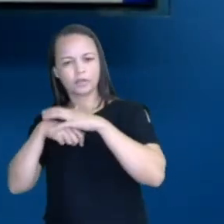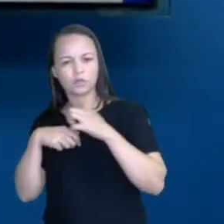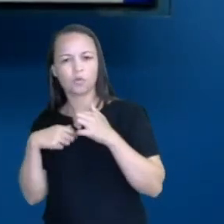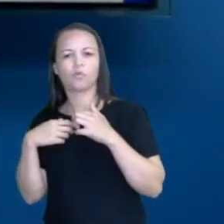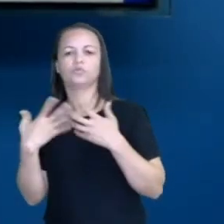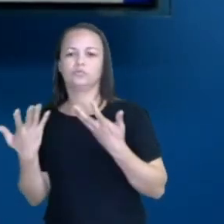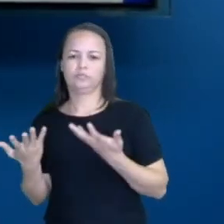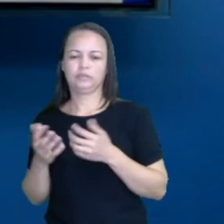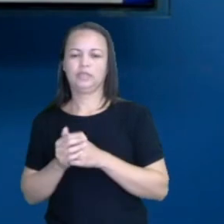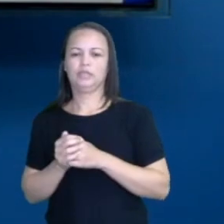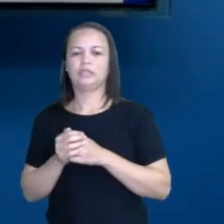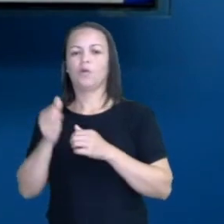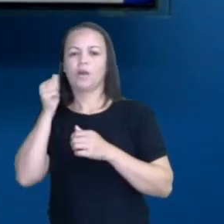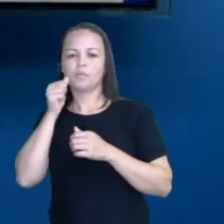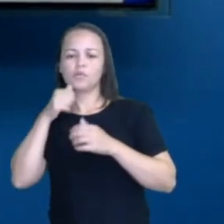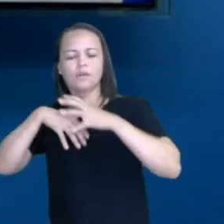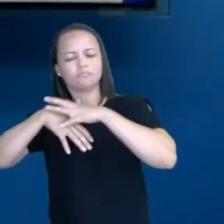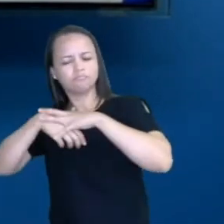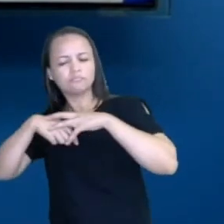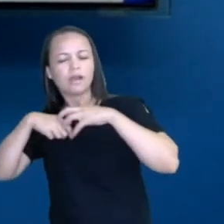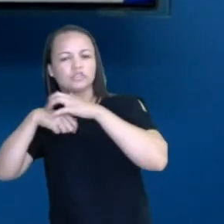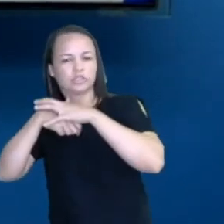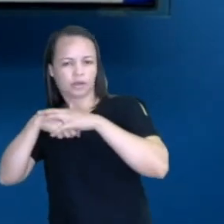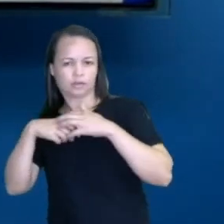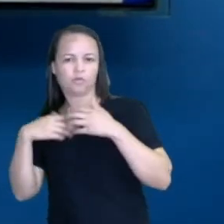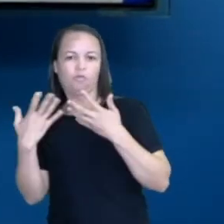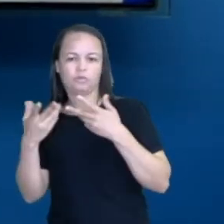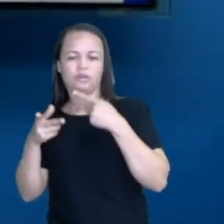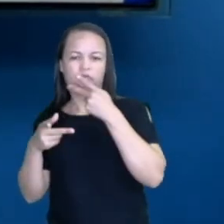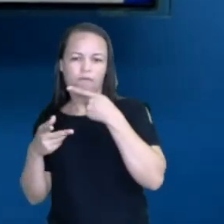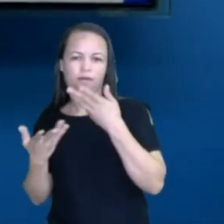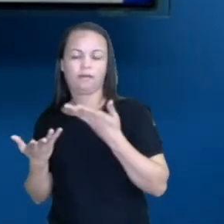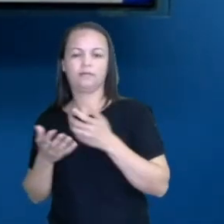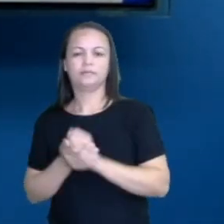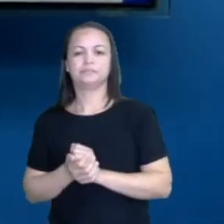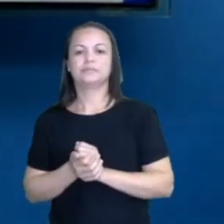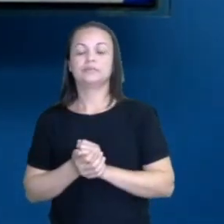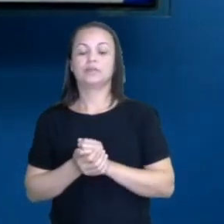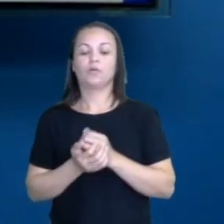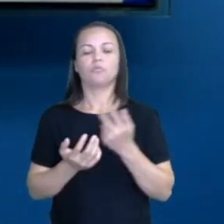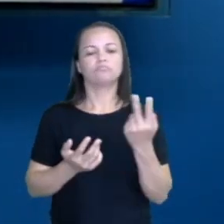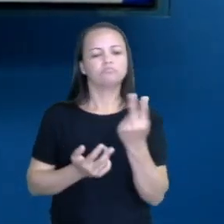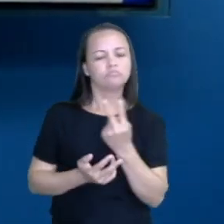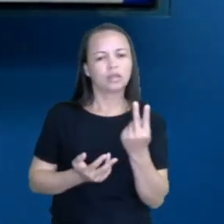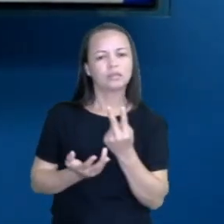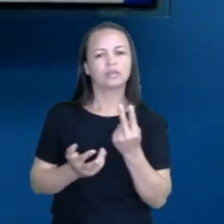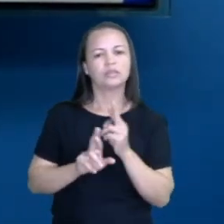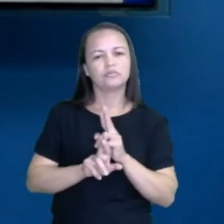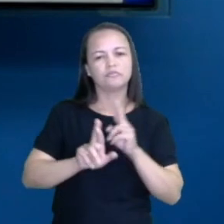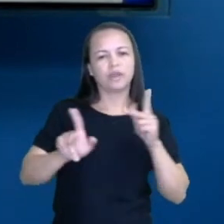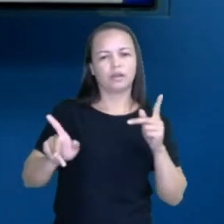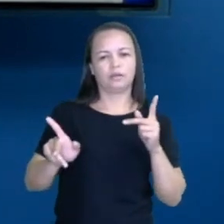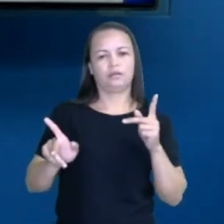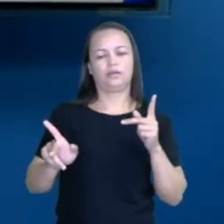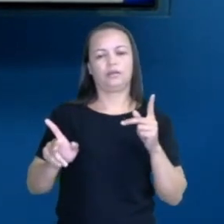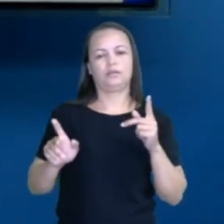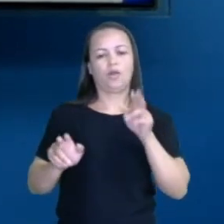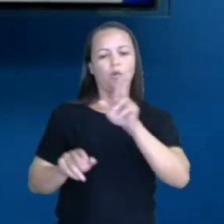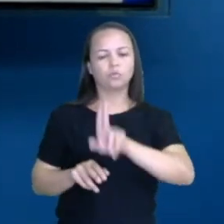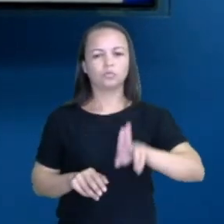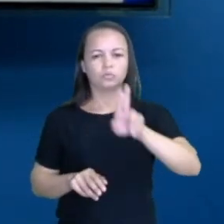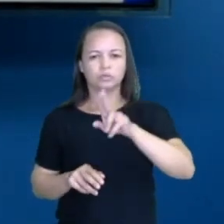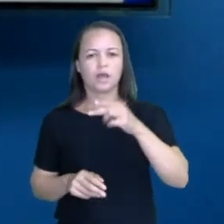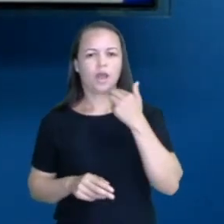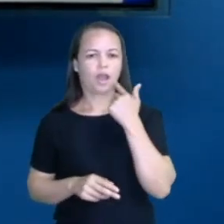com termos mais carinhosos, mais afetivos. Então, quando acontece essa diferenciação na forma de usar